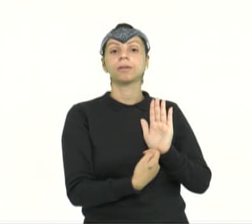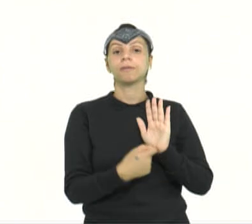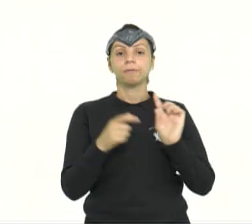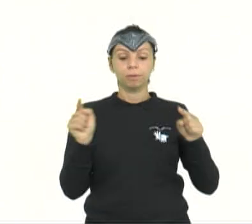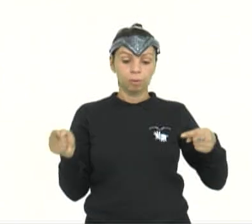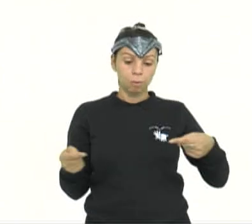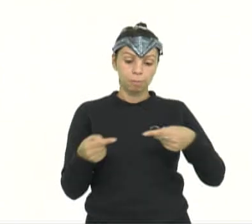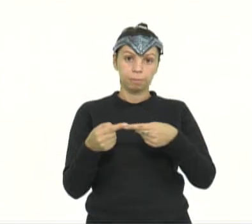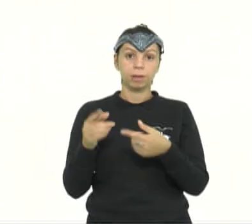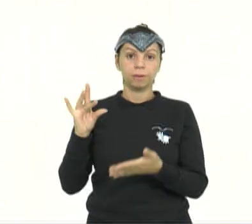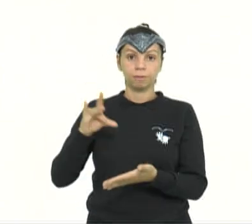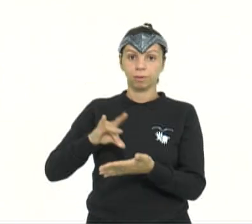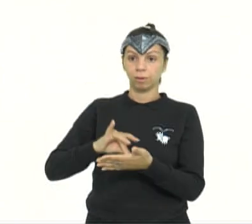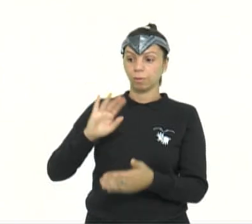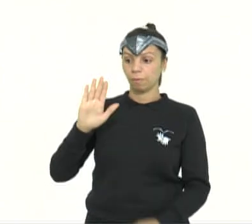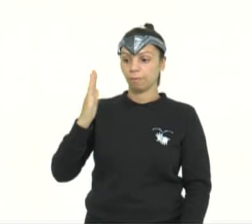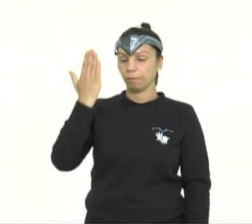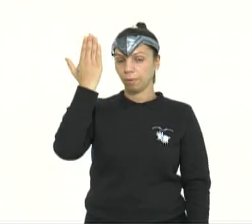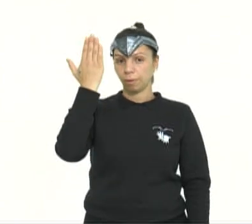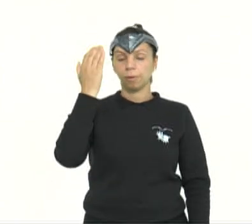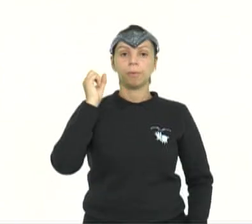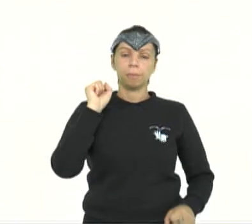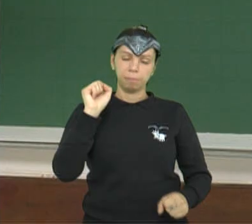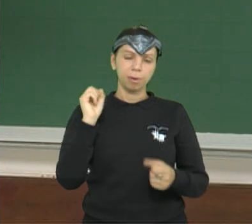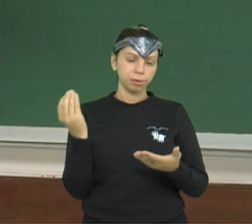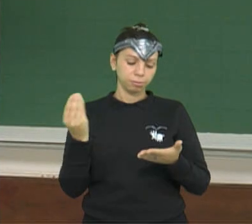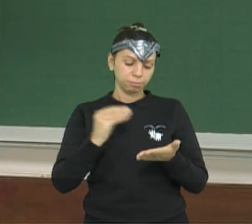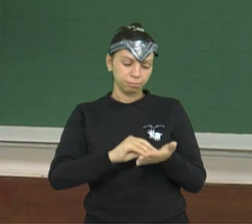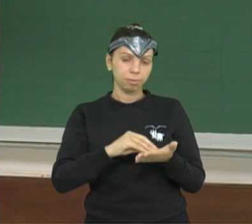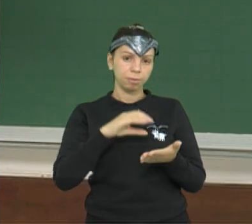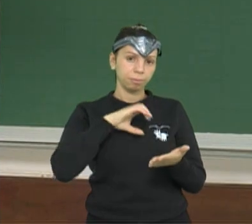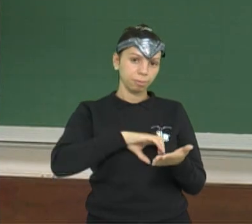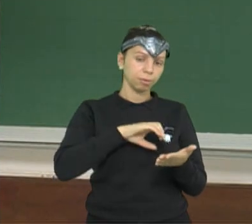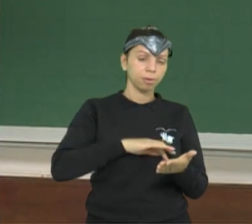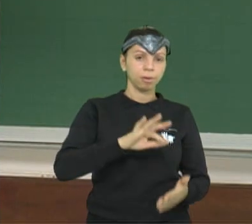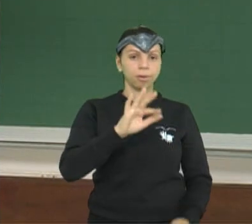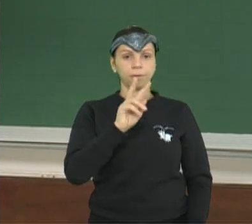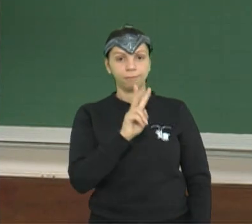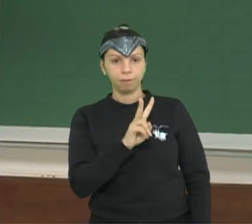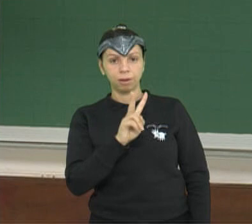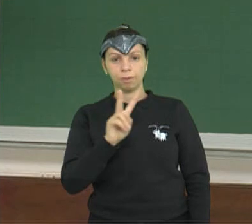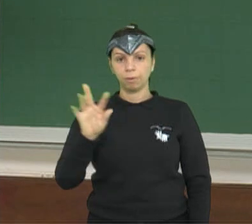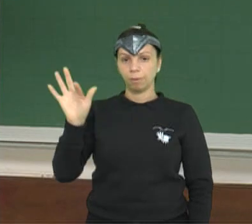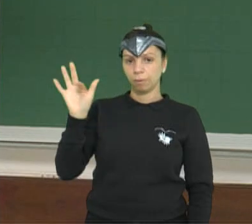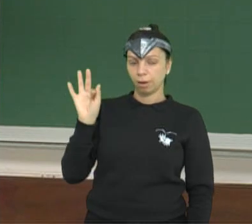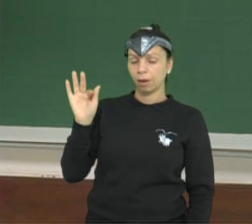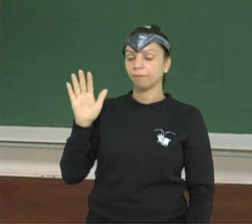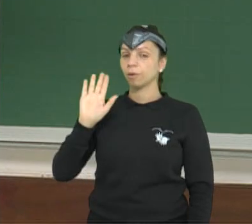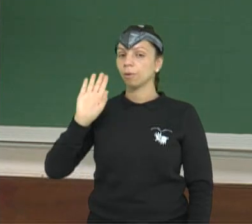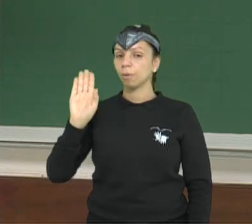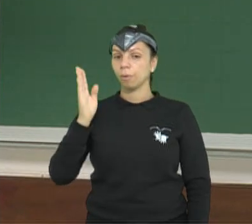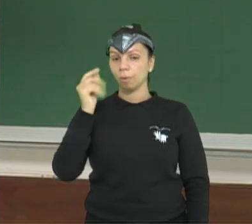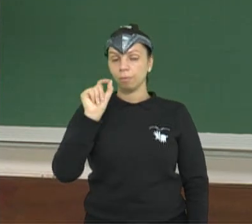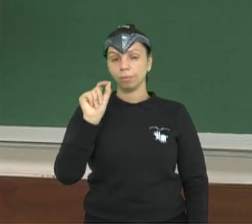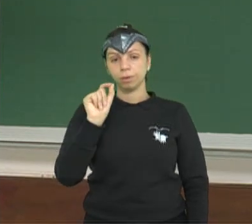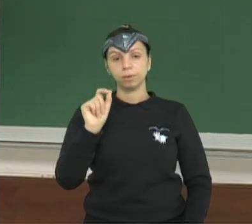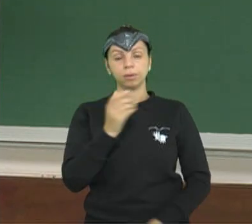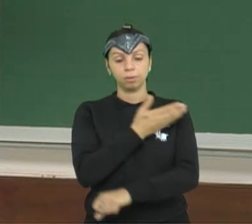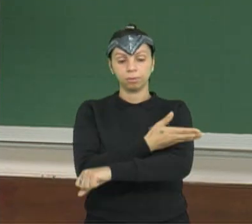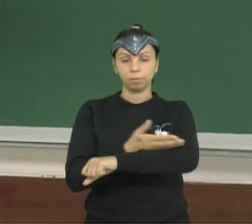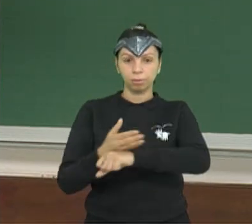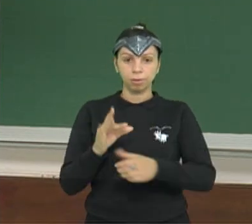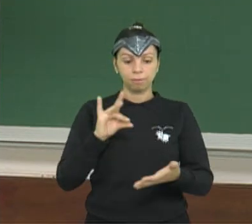ou falso. Agora você pode pôr em português, V ou F. Ou se você está acostumado aí em inglês, T